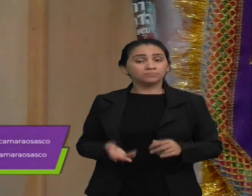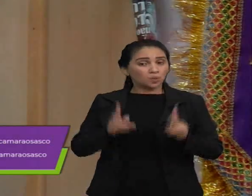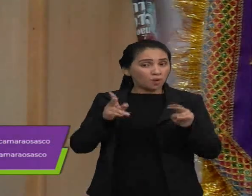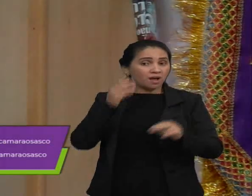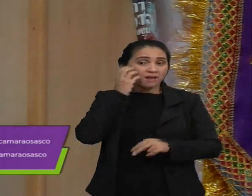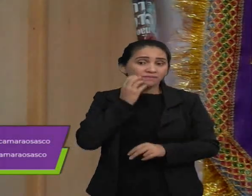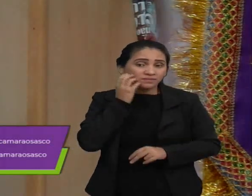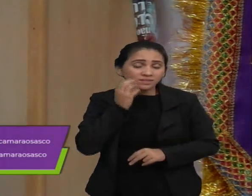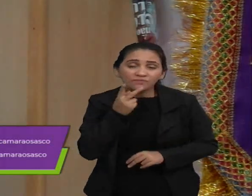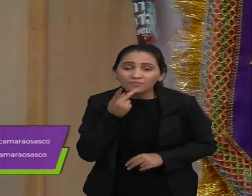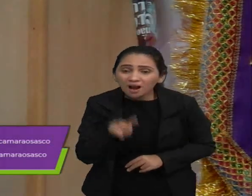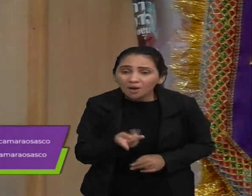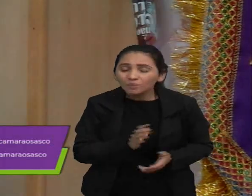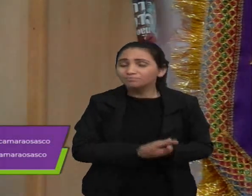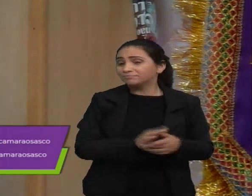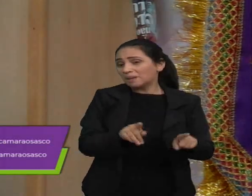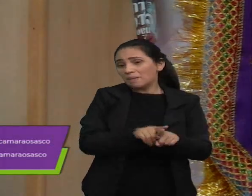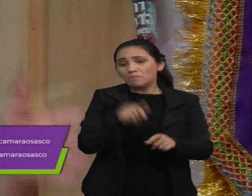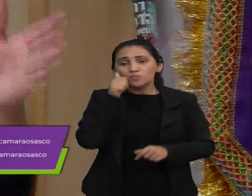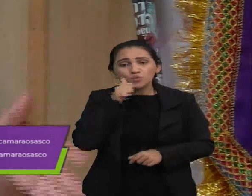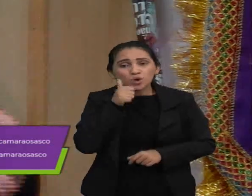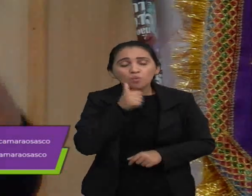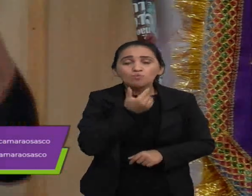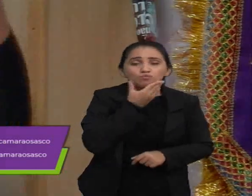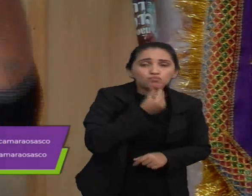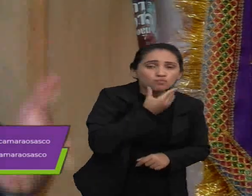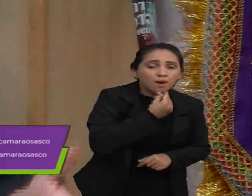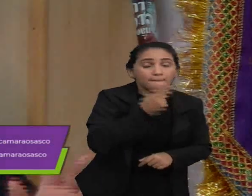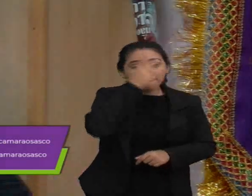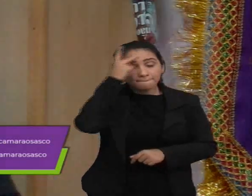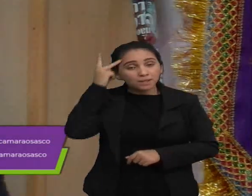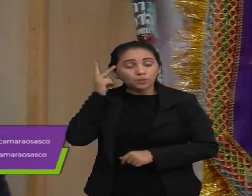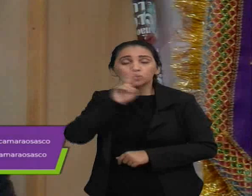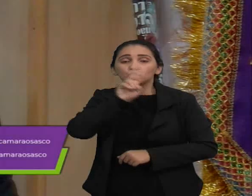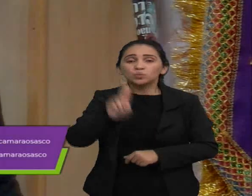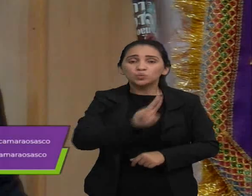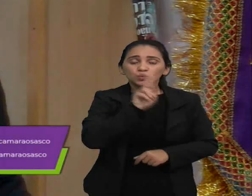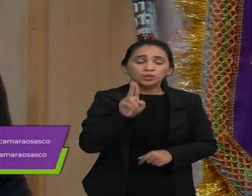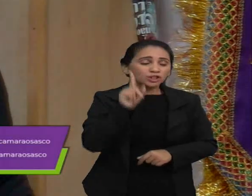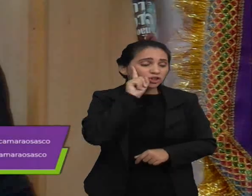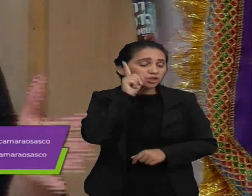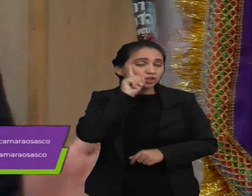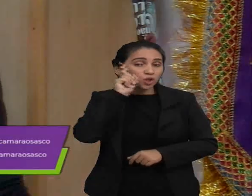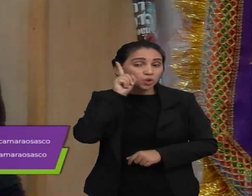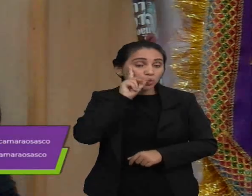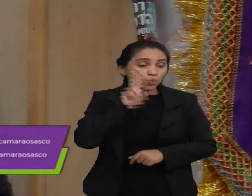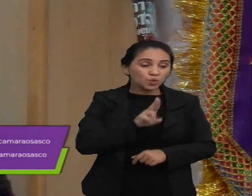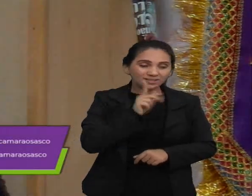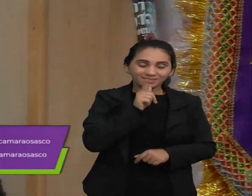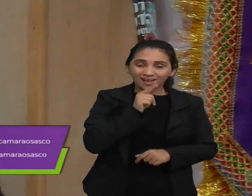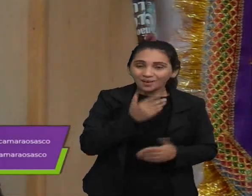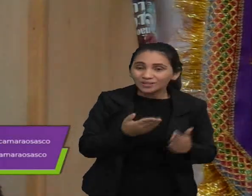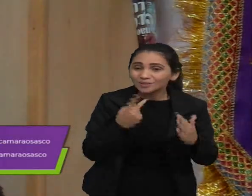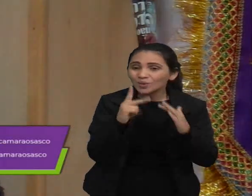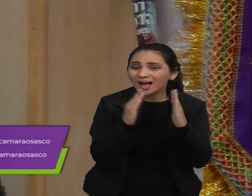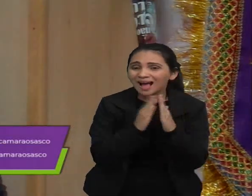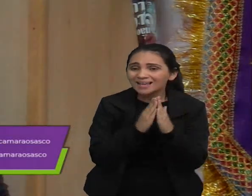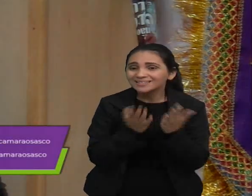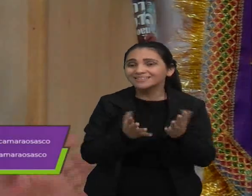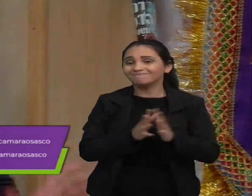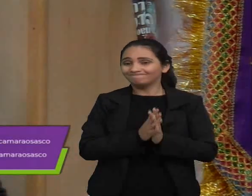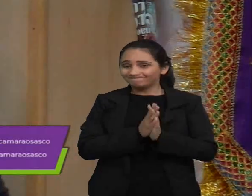que vai sofrer são as mulheres são os homens são as pessoas que fazem no dia a dia o uso dessa água na sua casa